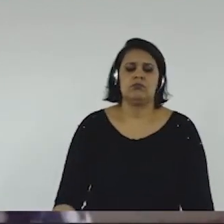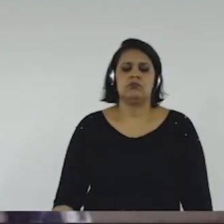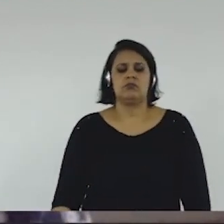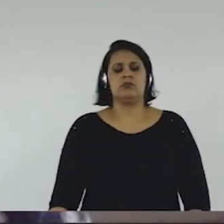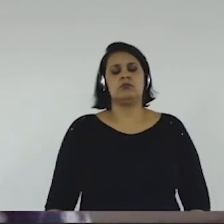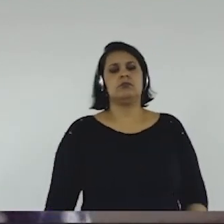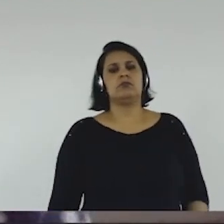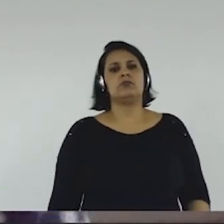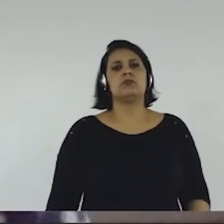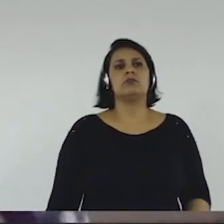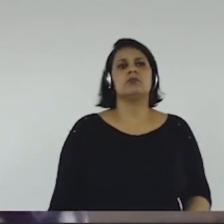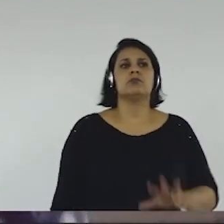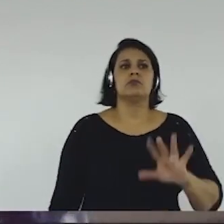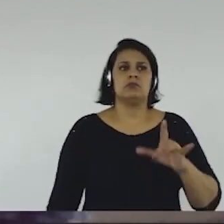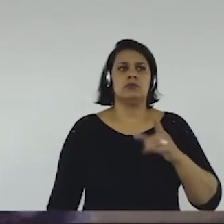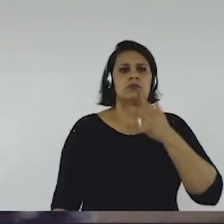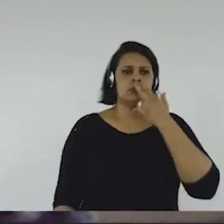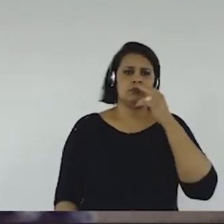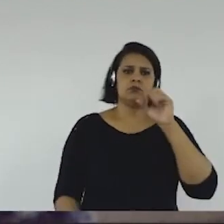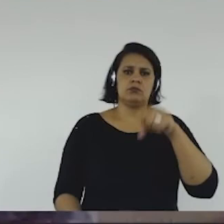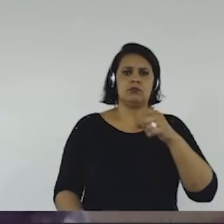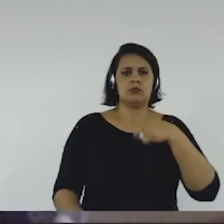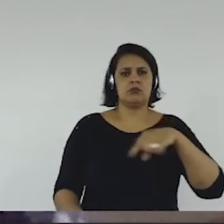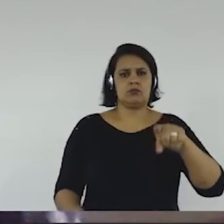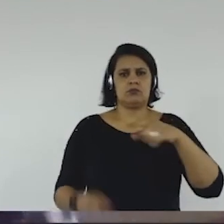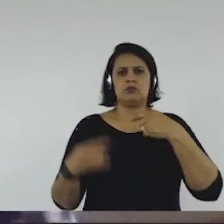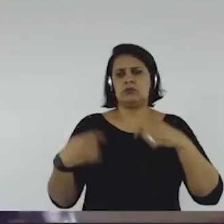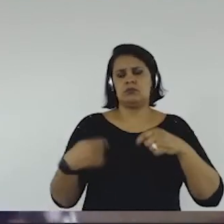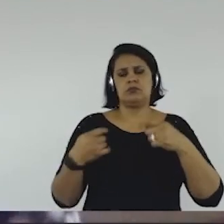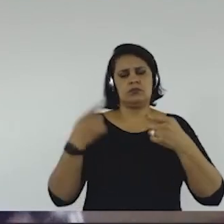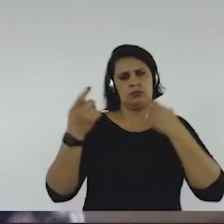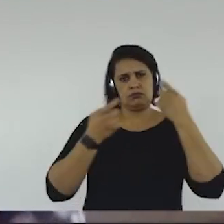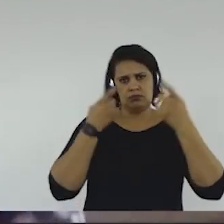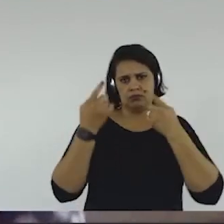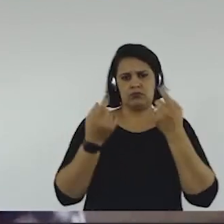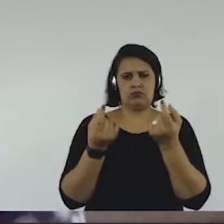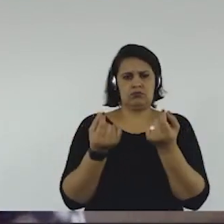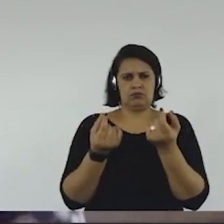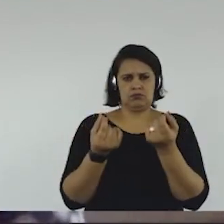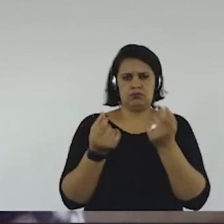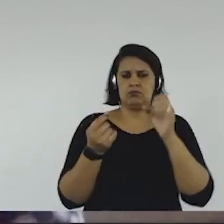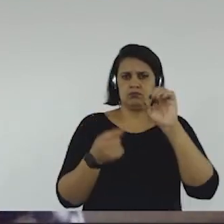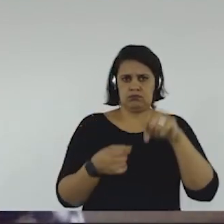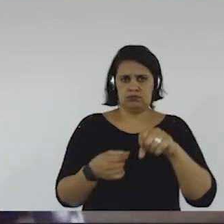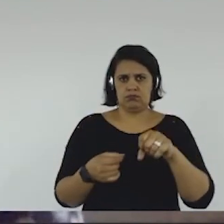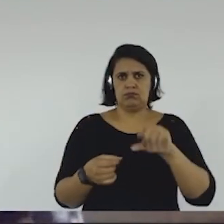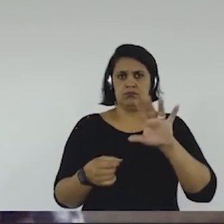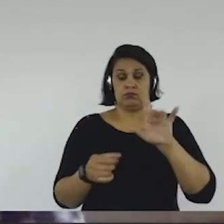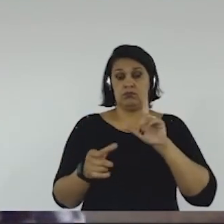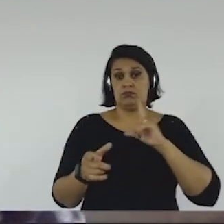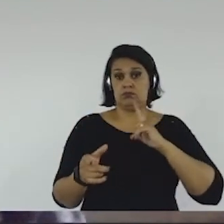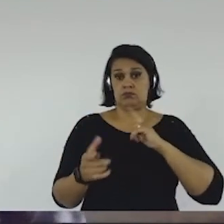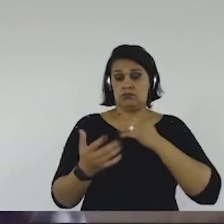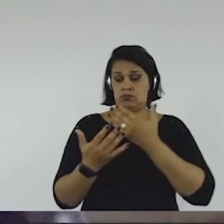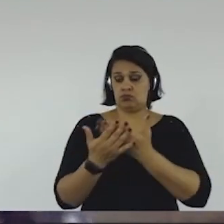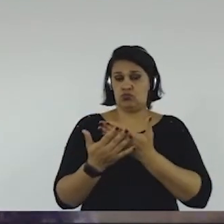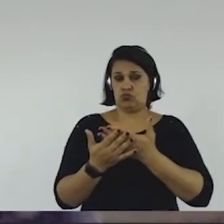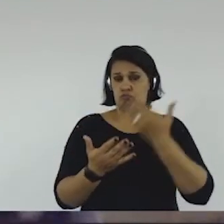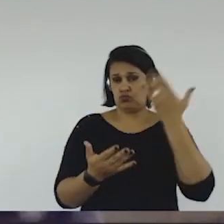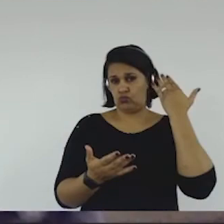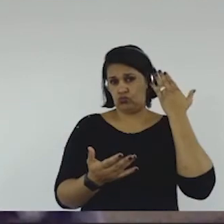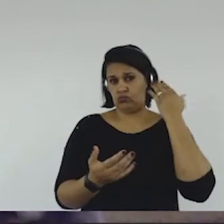câmaras, elas têm que se olhar, se preocupar com o custo, evidentemente. Há um estudo muito antigo já da CCI